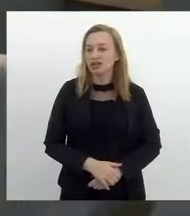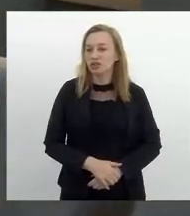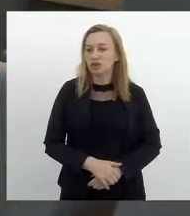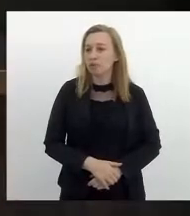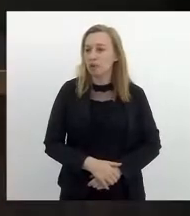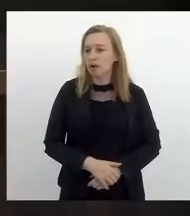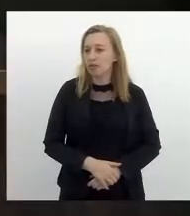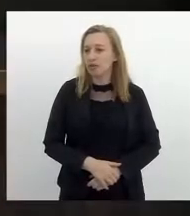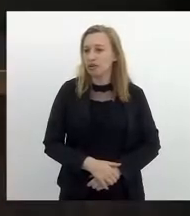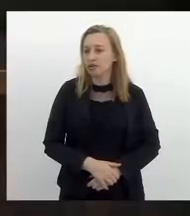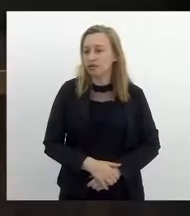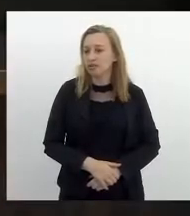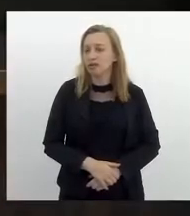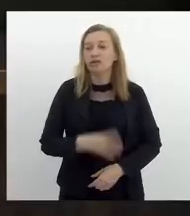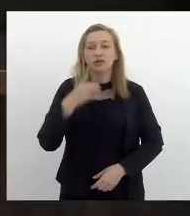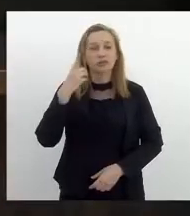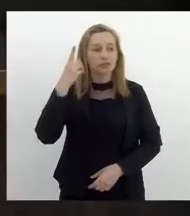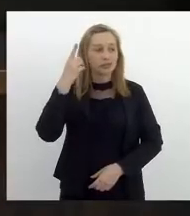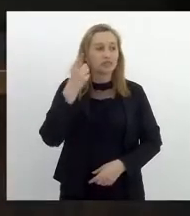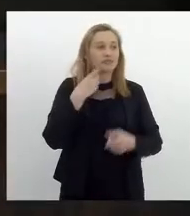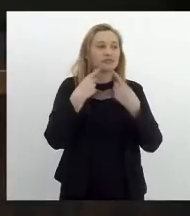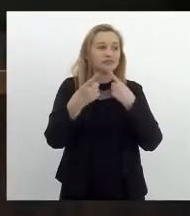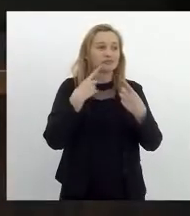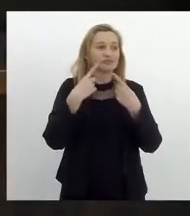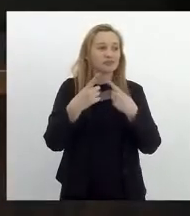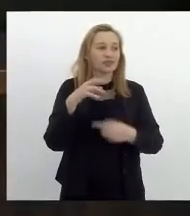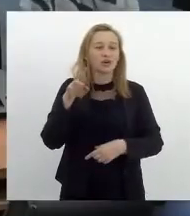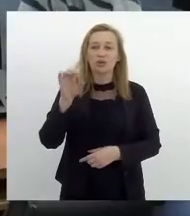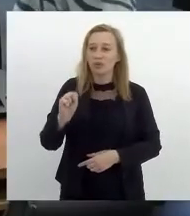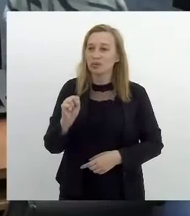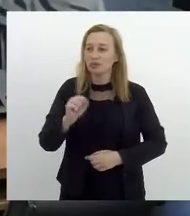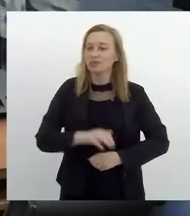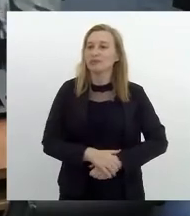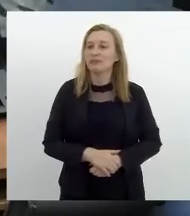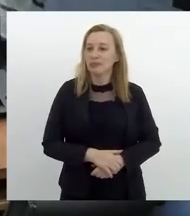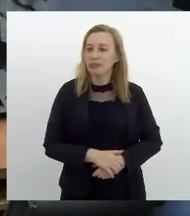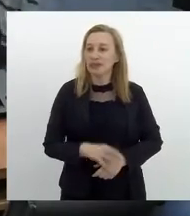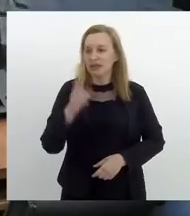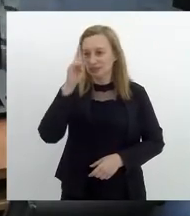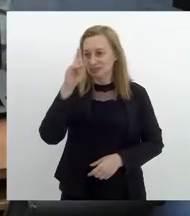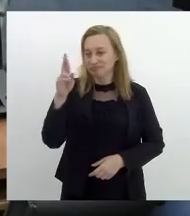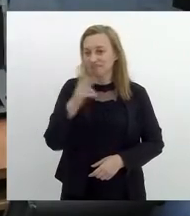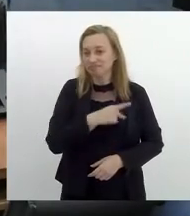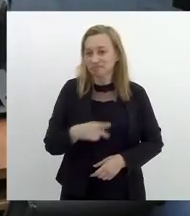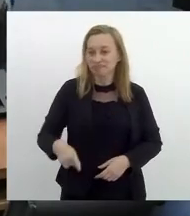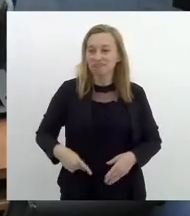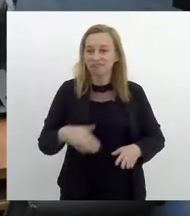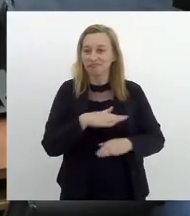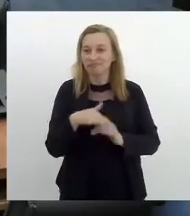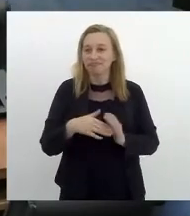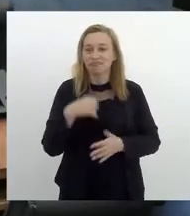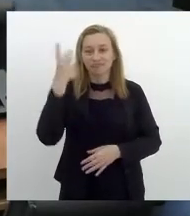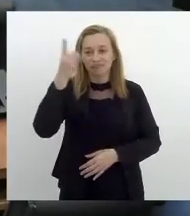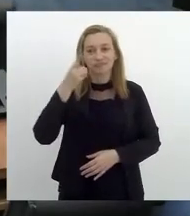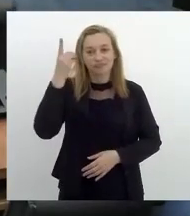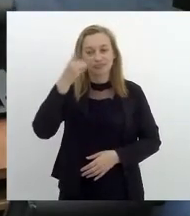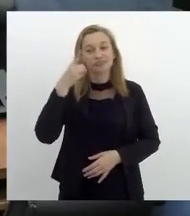Para discutir, deputado Rubens Montempo. Senhor presidente, senhores deputados, deputadas,